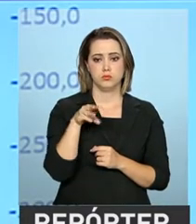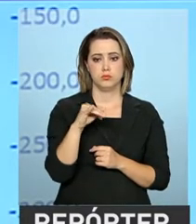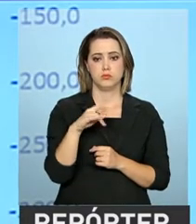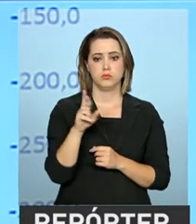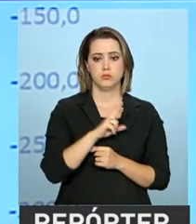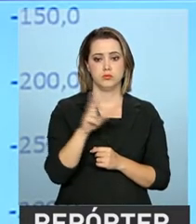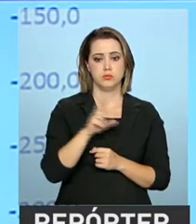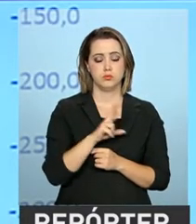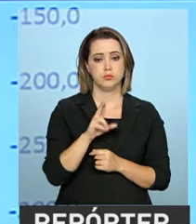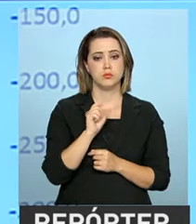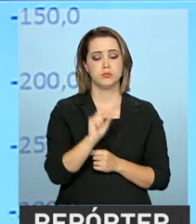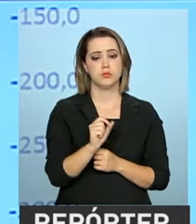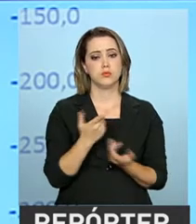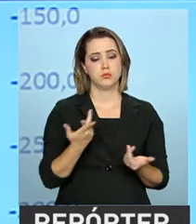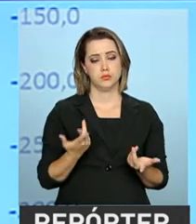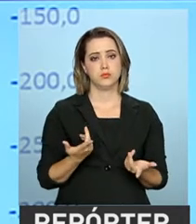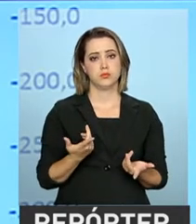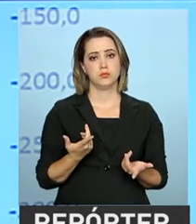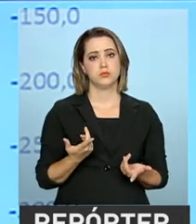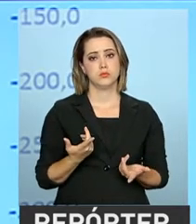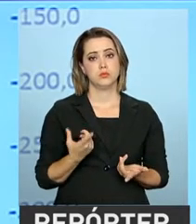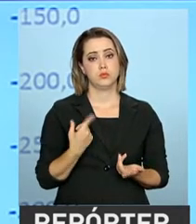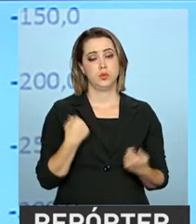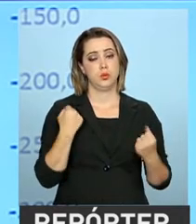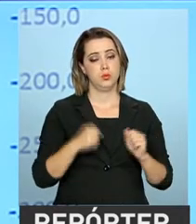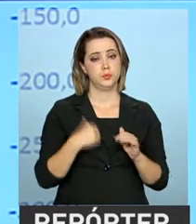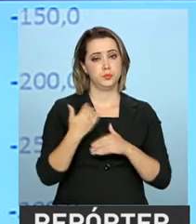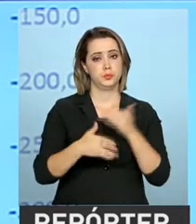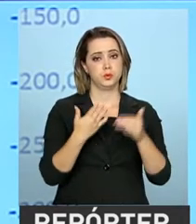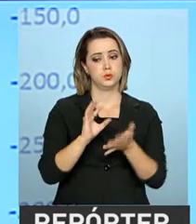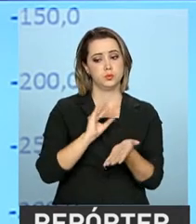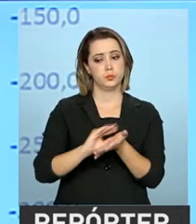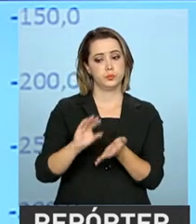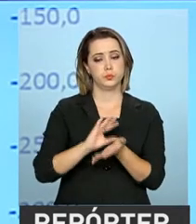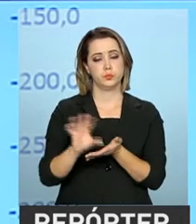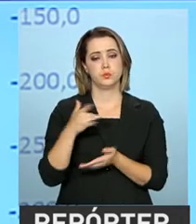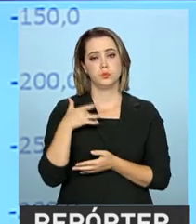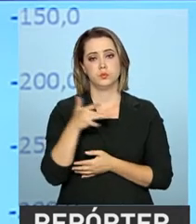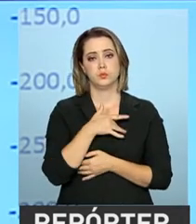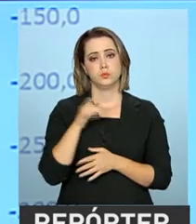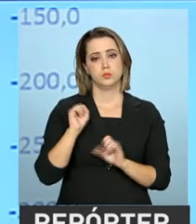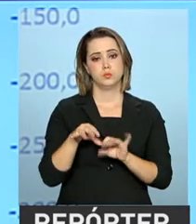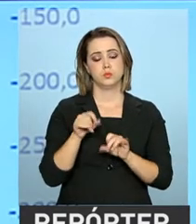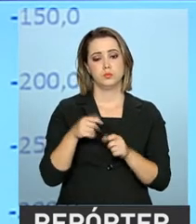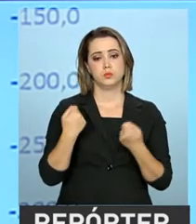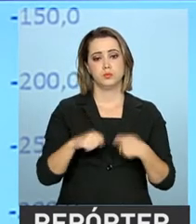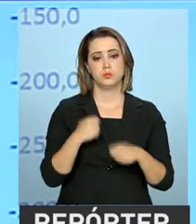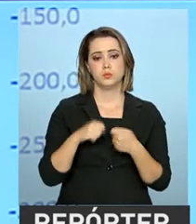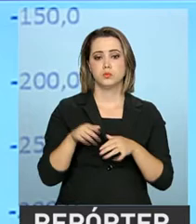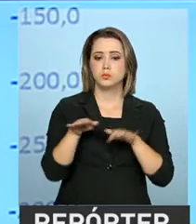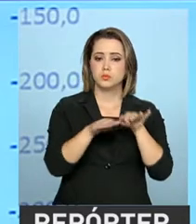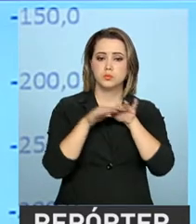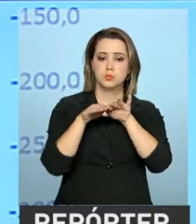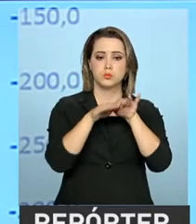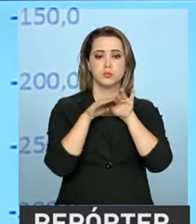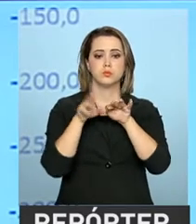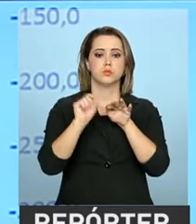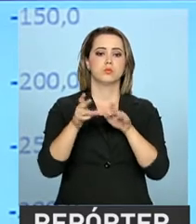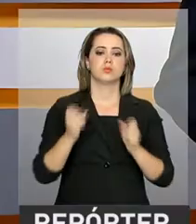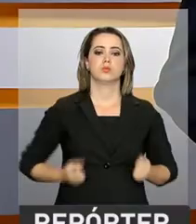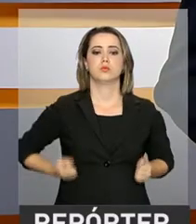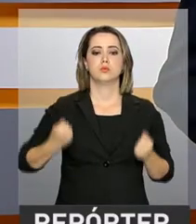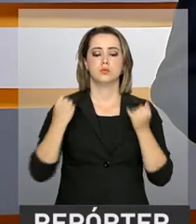reais portanto para que possamos continuar de fato e vestindo saúde e educação nós somos estabilizado despesas da